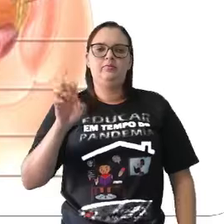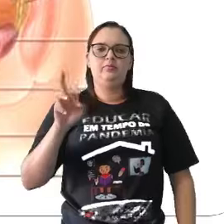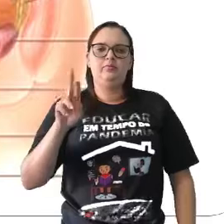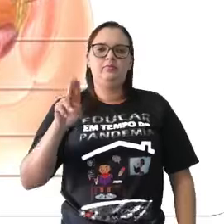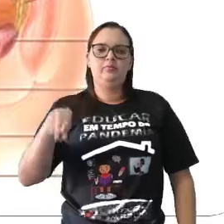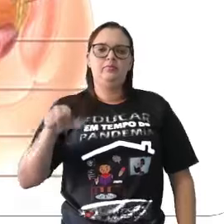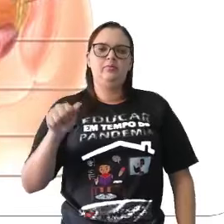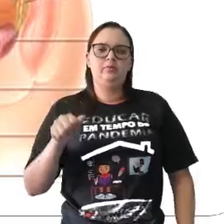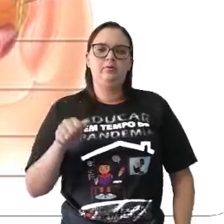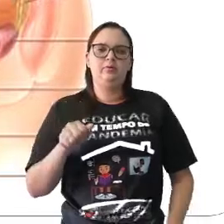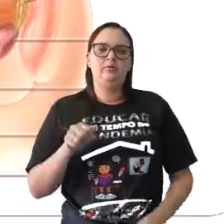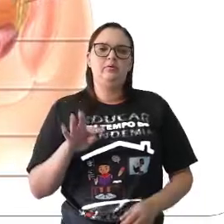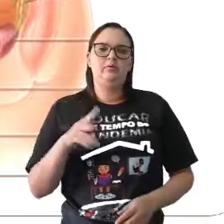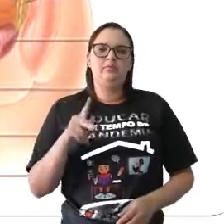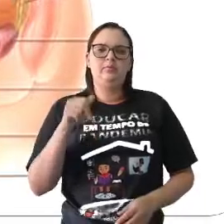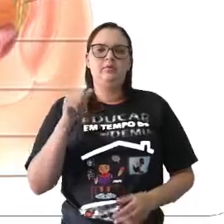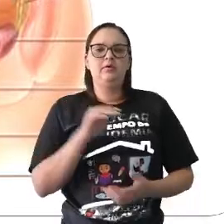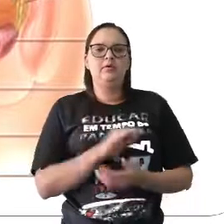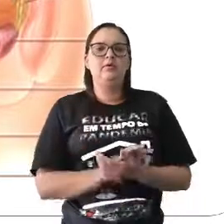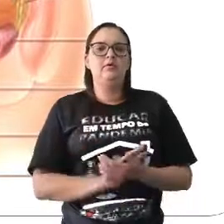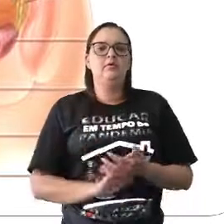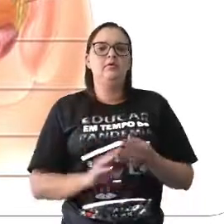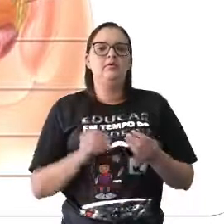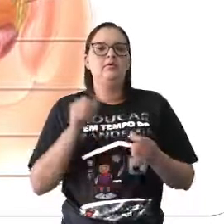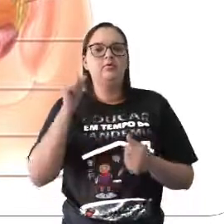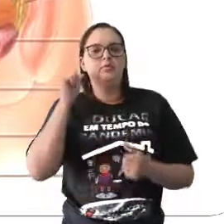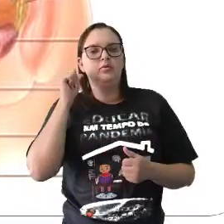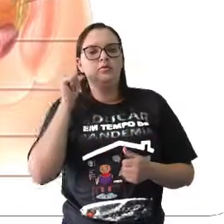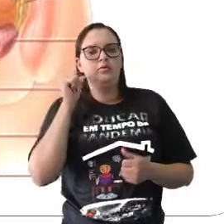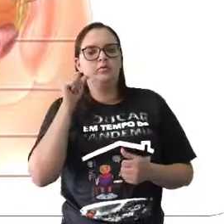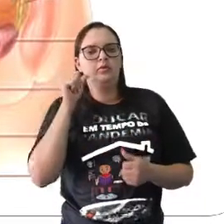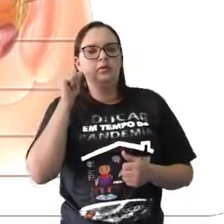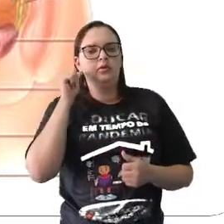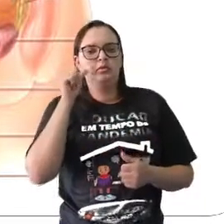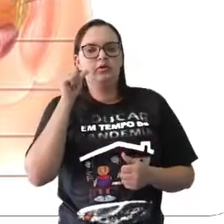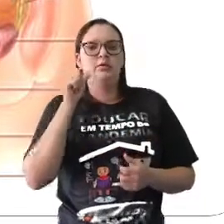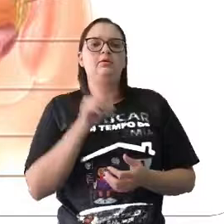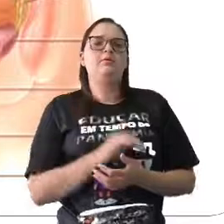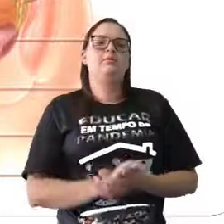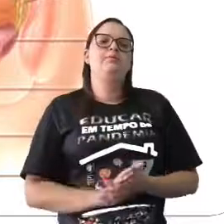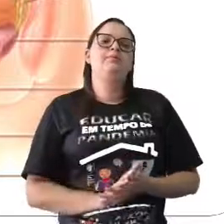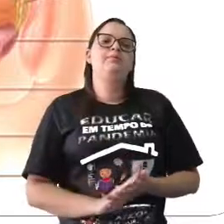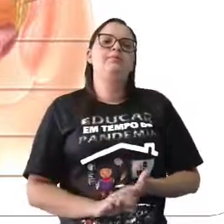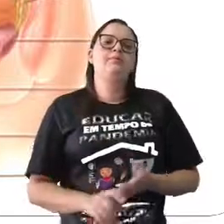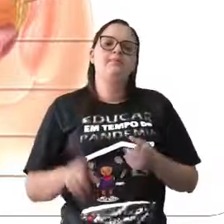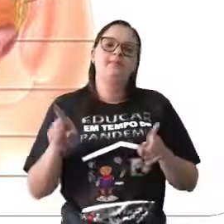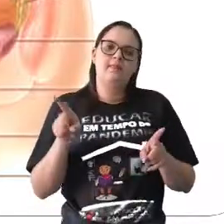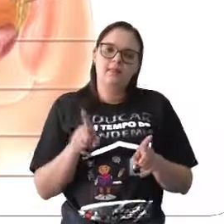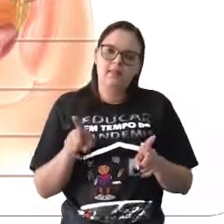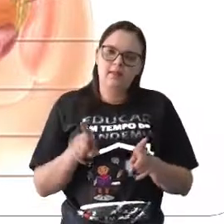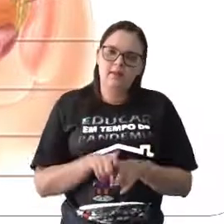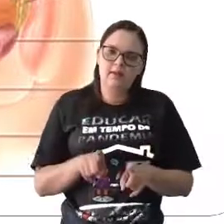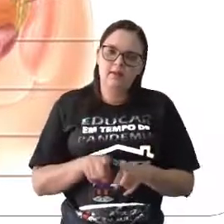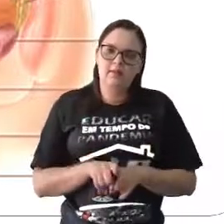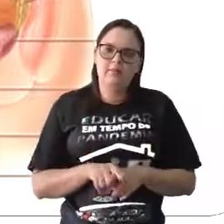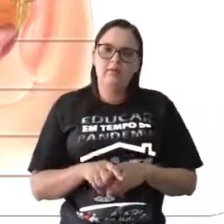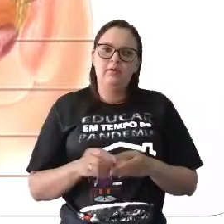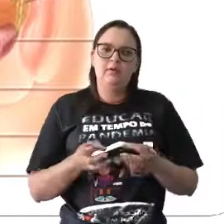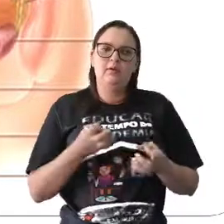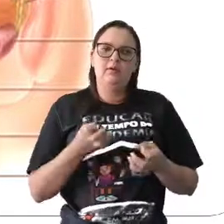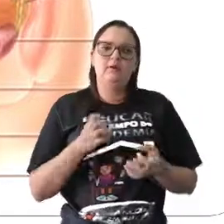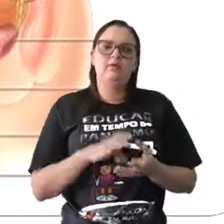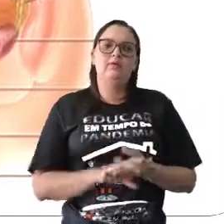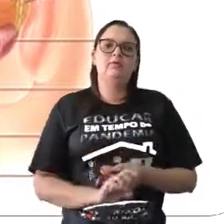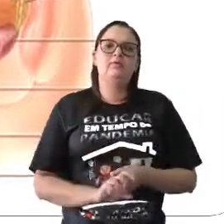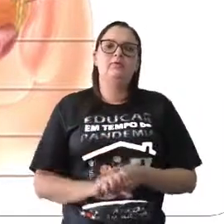reprodutor feminino, tá certo? Além disso, também ela vai estimular a produção dos gametas, que são as